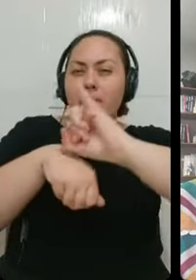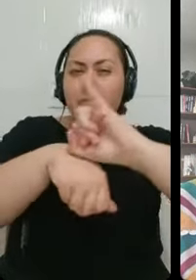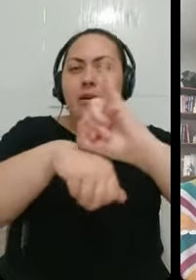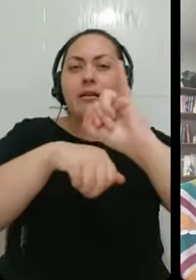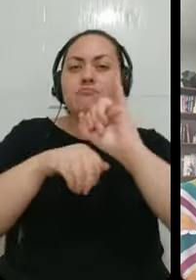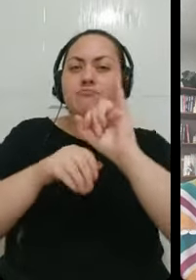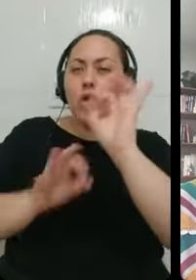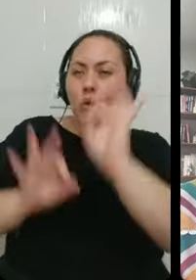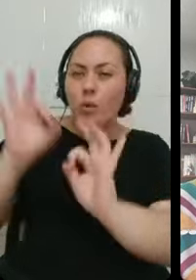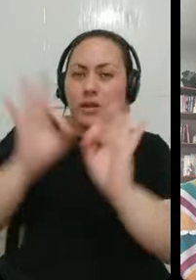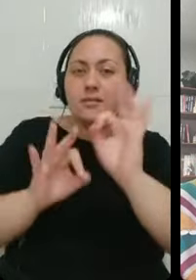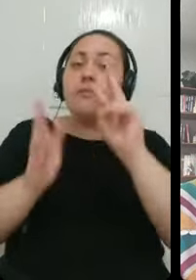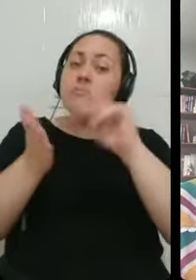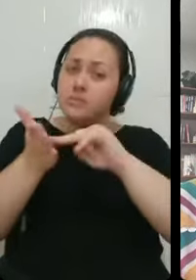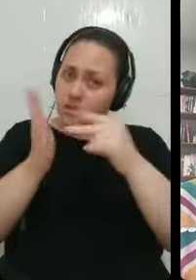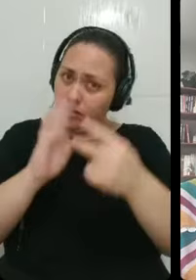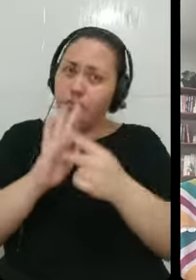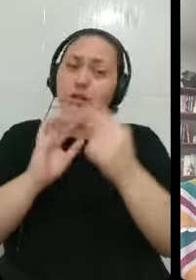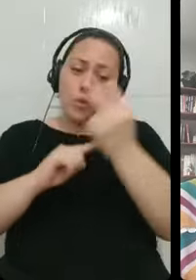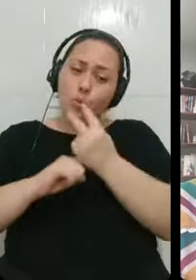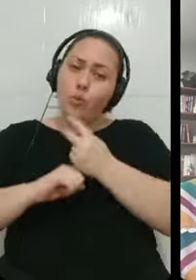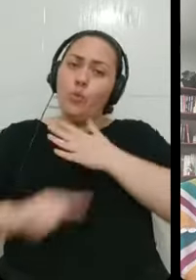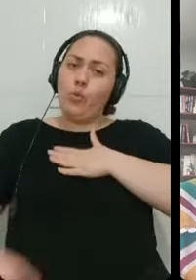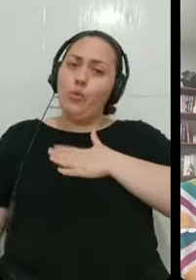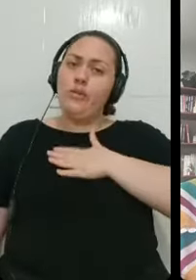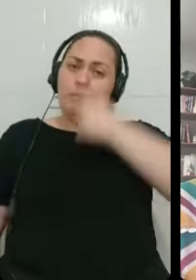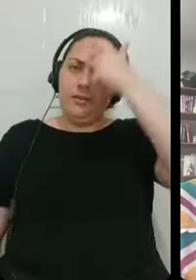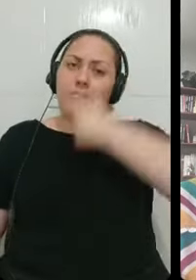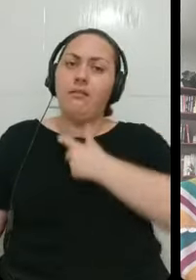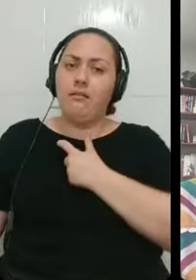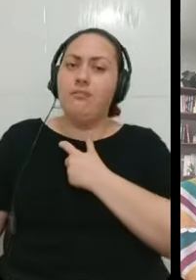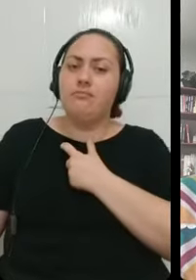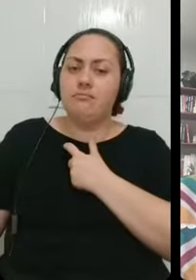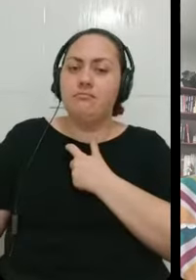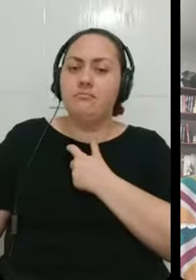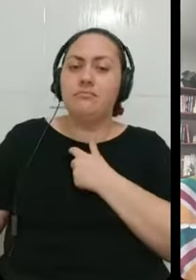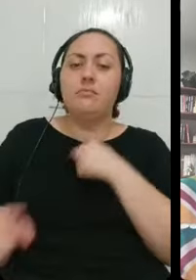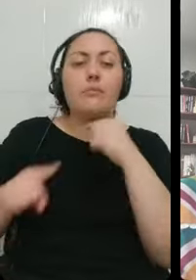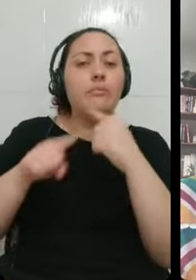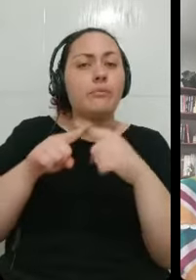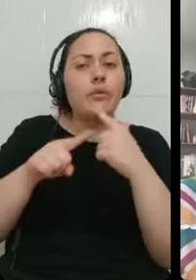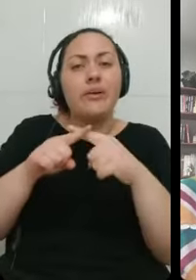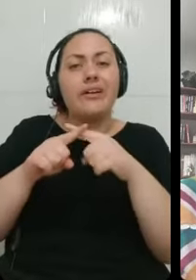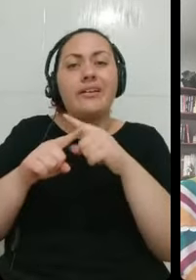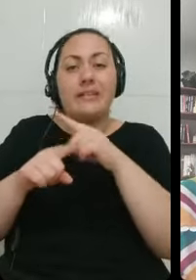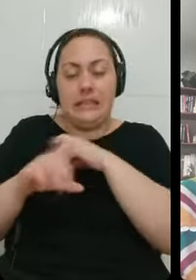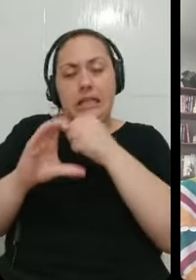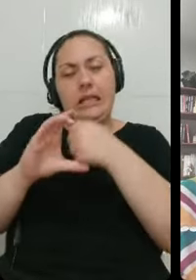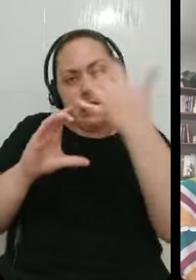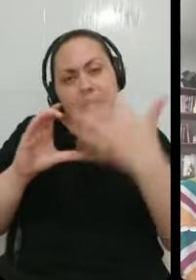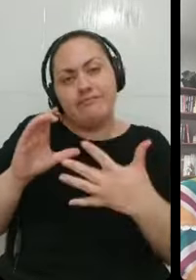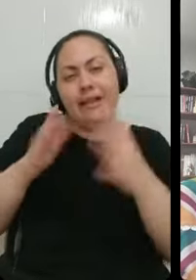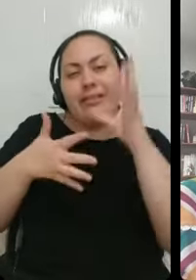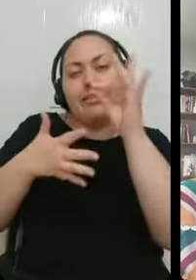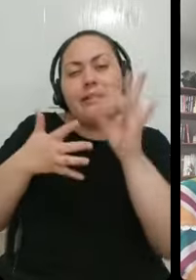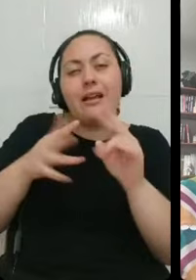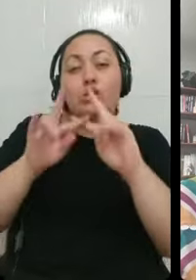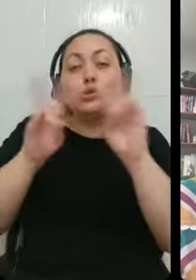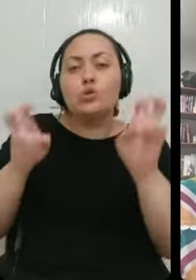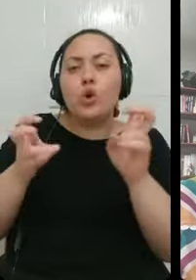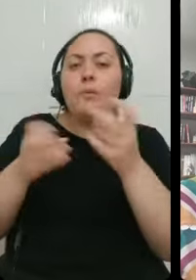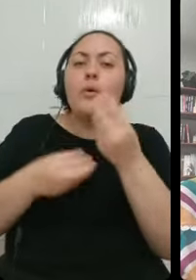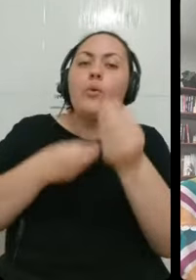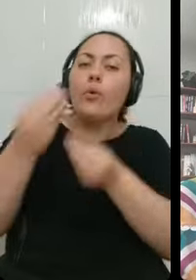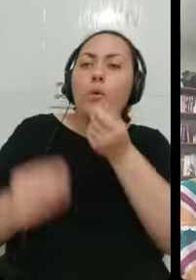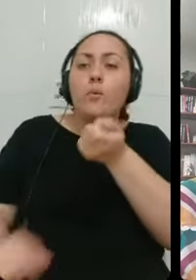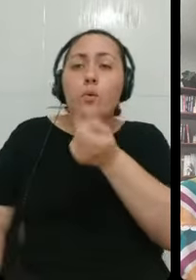prática de autocuidado, né, porque tem todos os aspectos relacionados ao uso, né, e também a